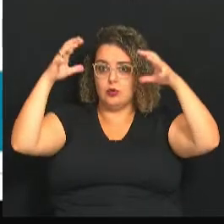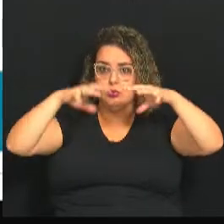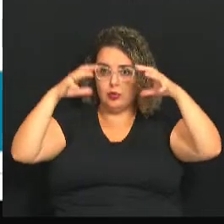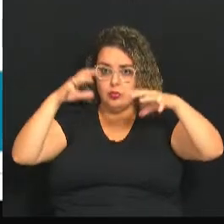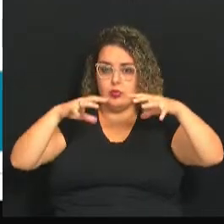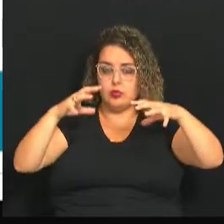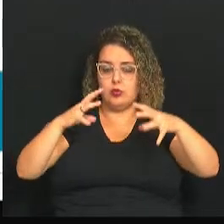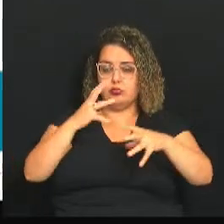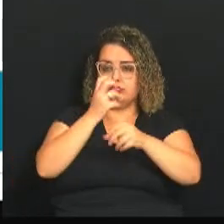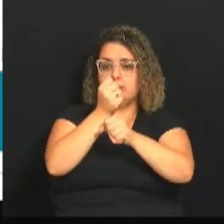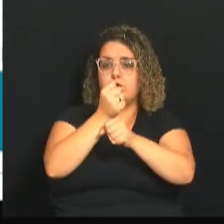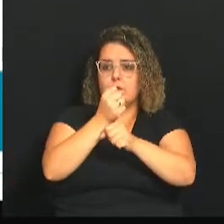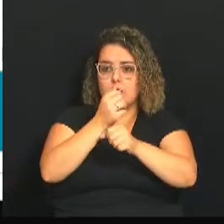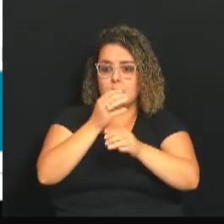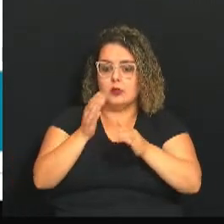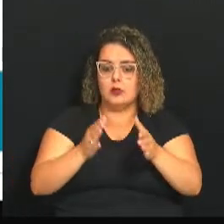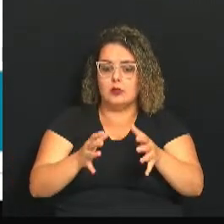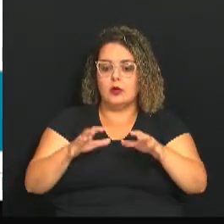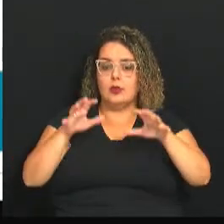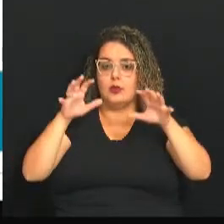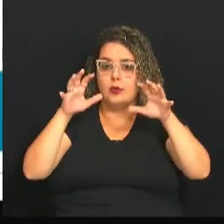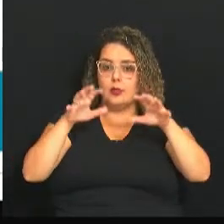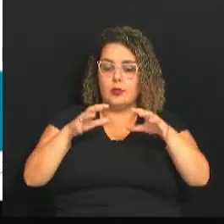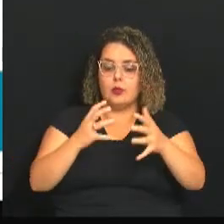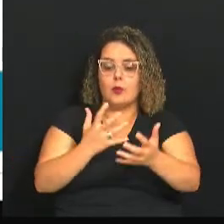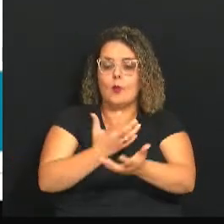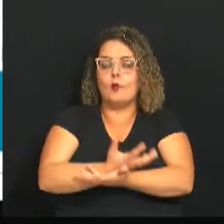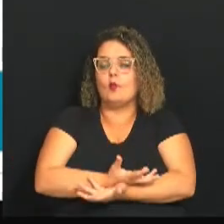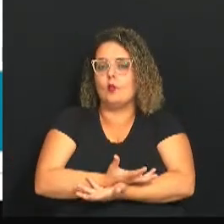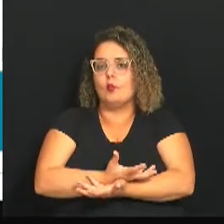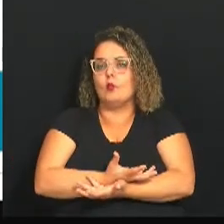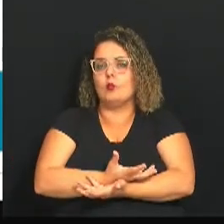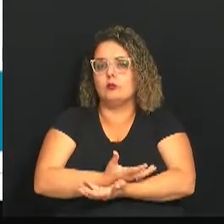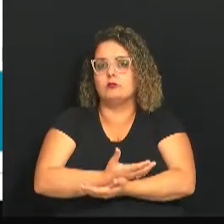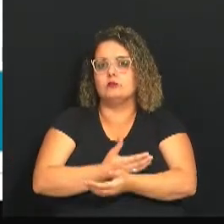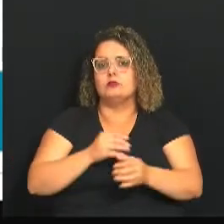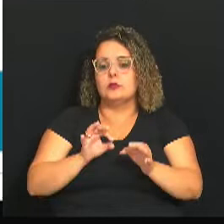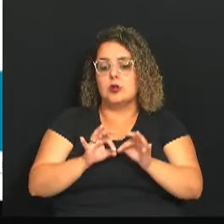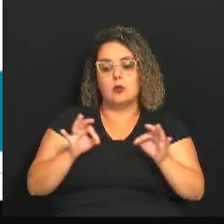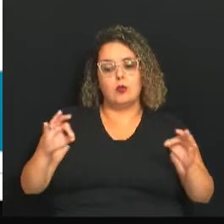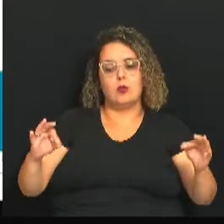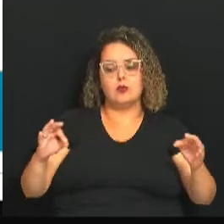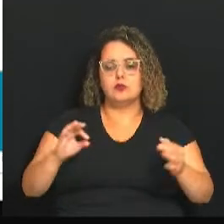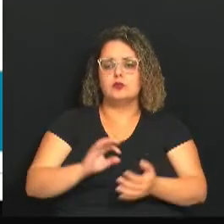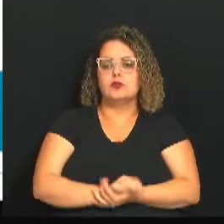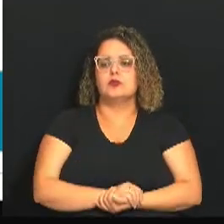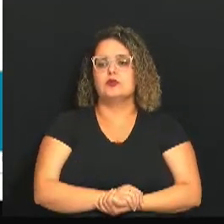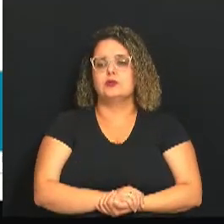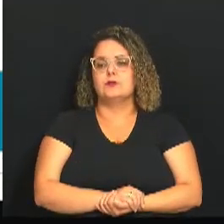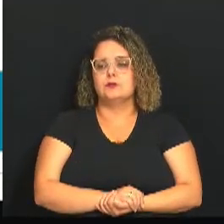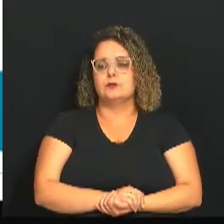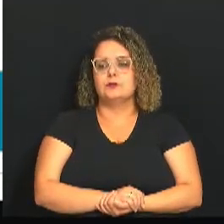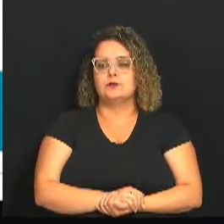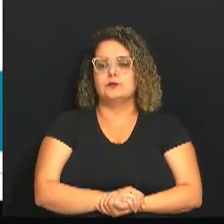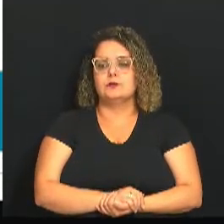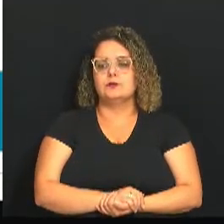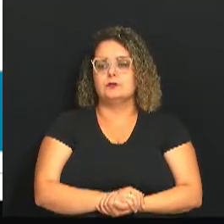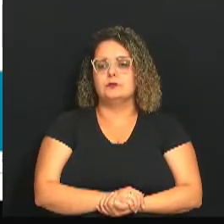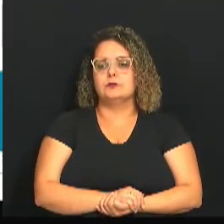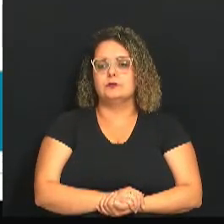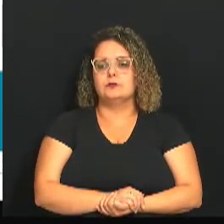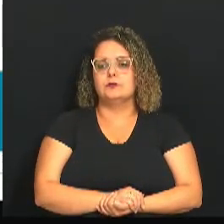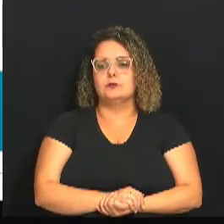eventos mais severos de chuva, mais espaçados. é